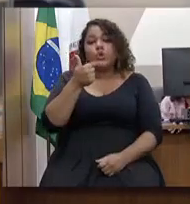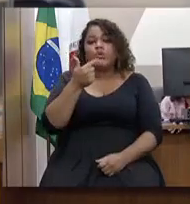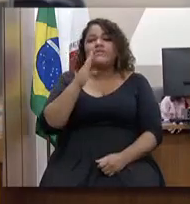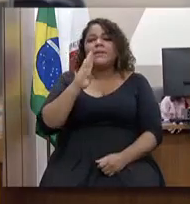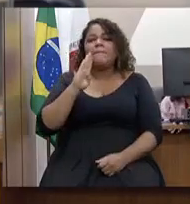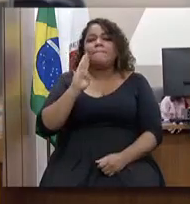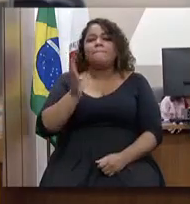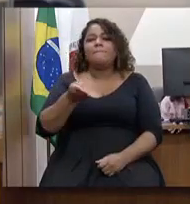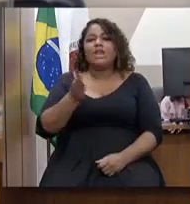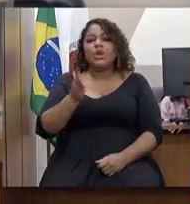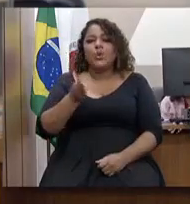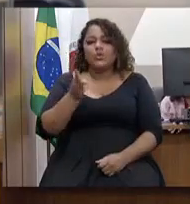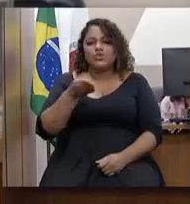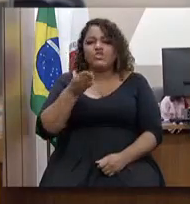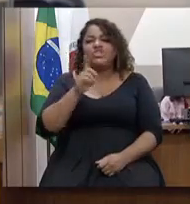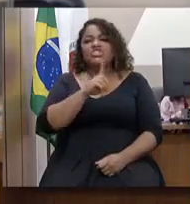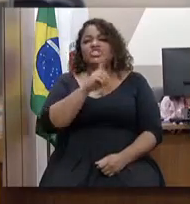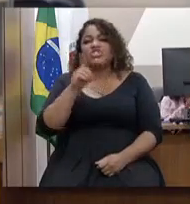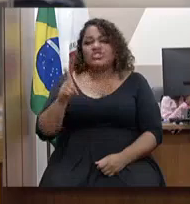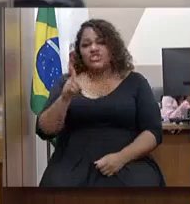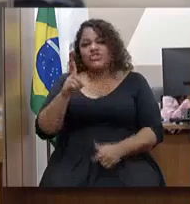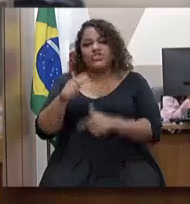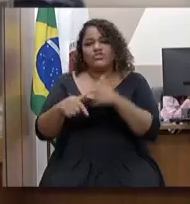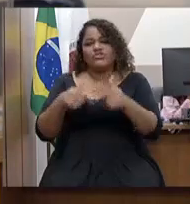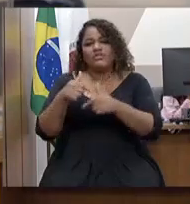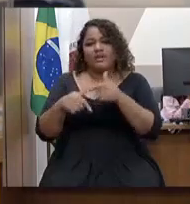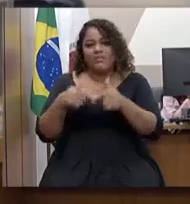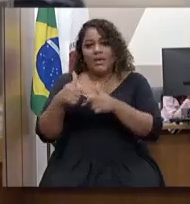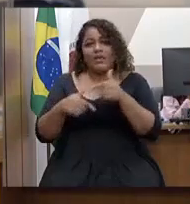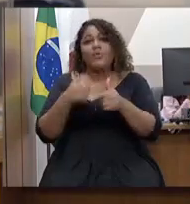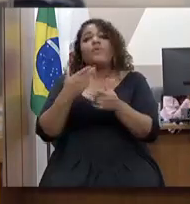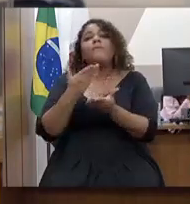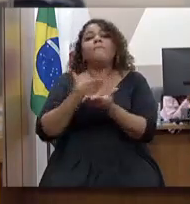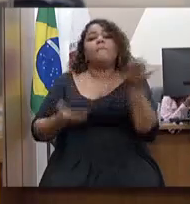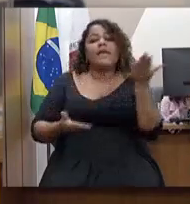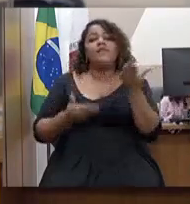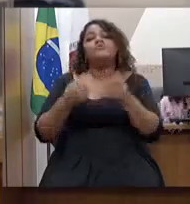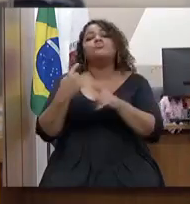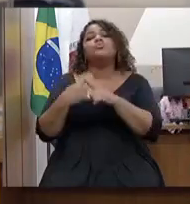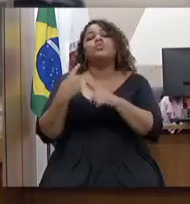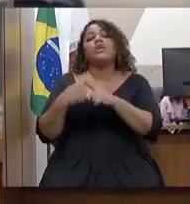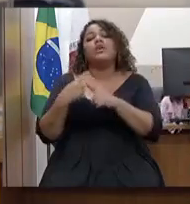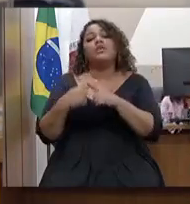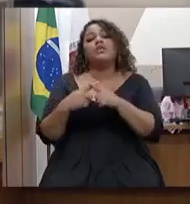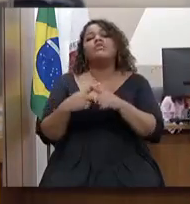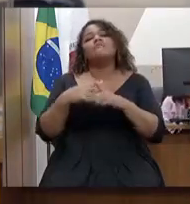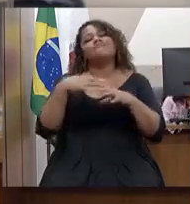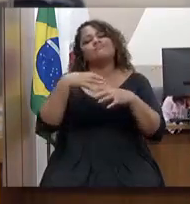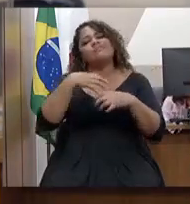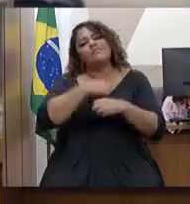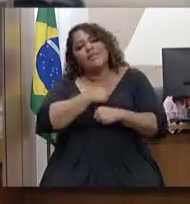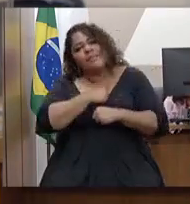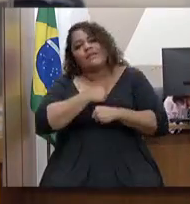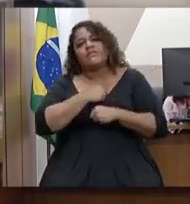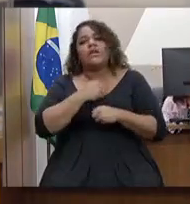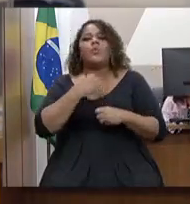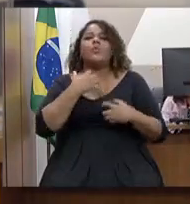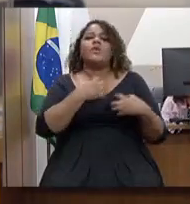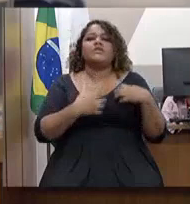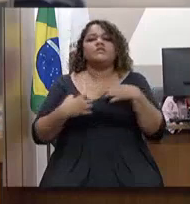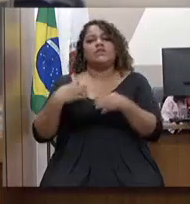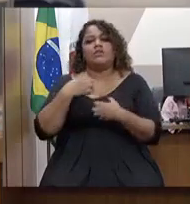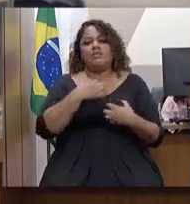são perdidos todos os anos por conta da depressão e da ansiedade o custo disso é de aproximadamente